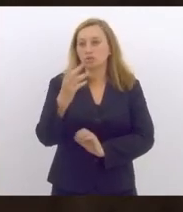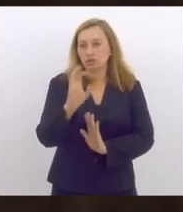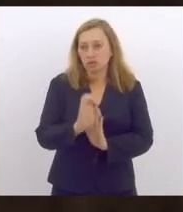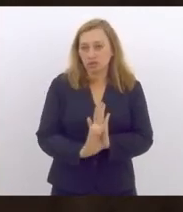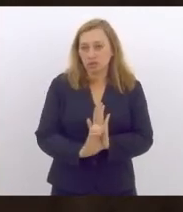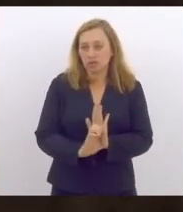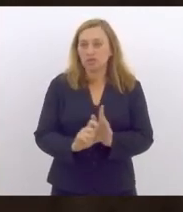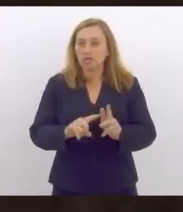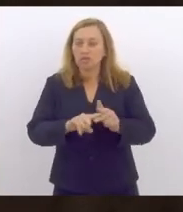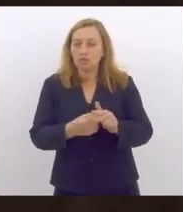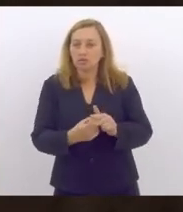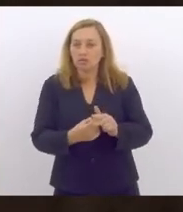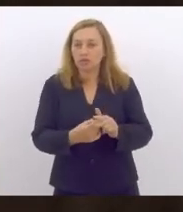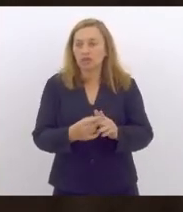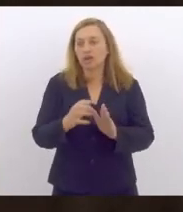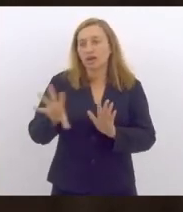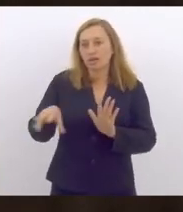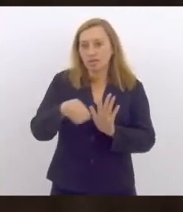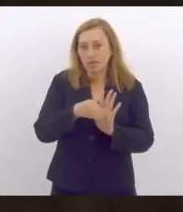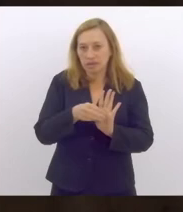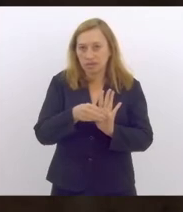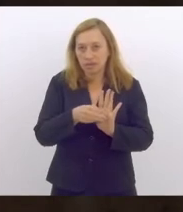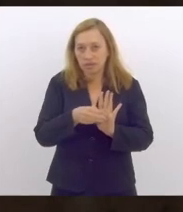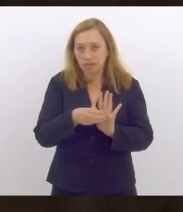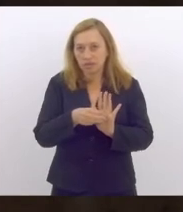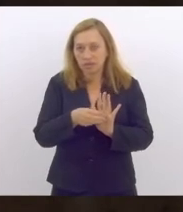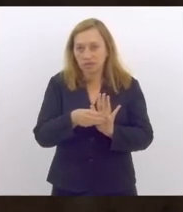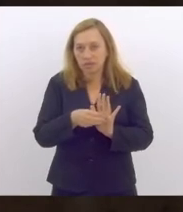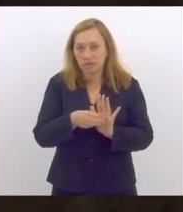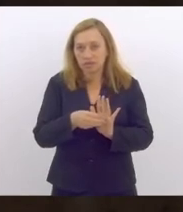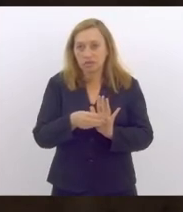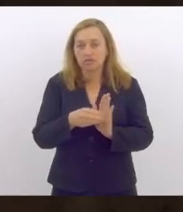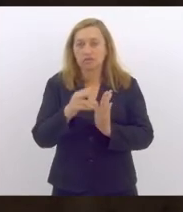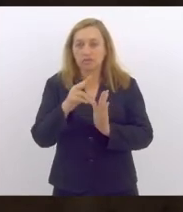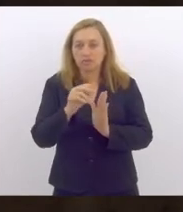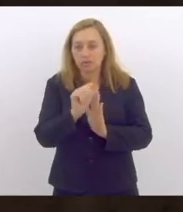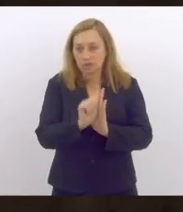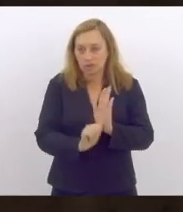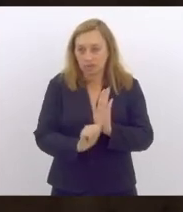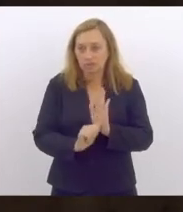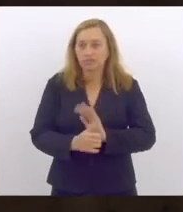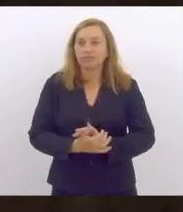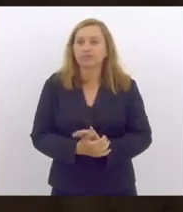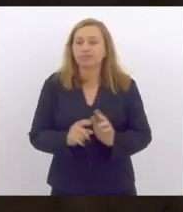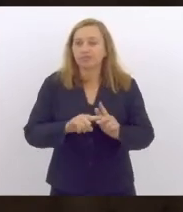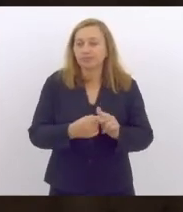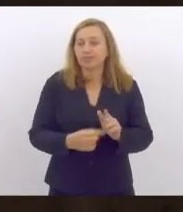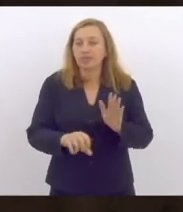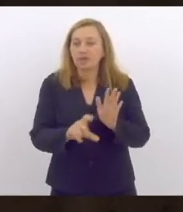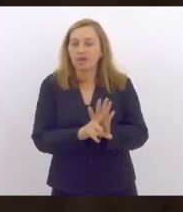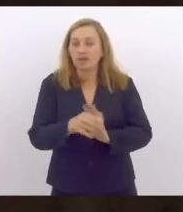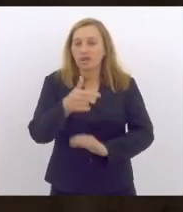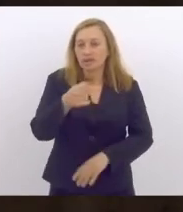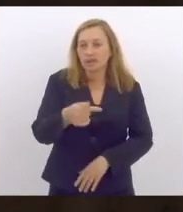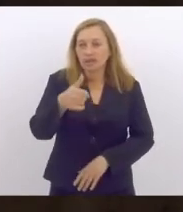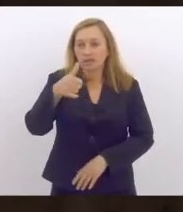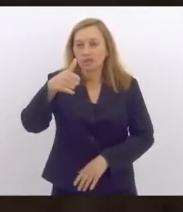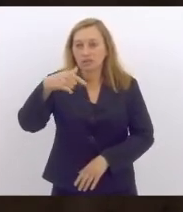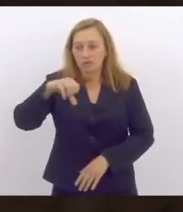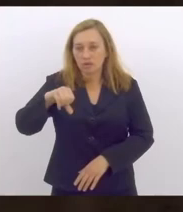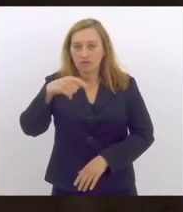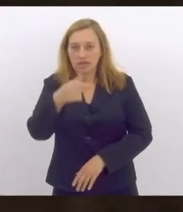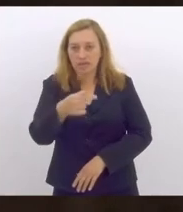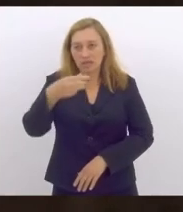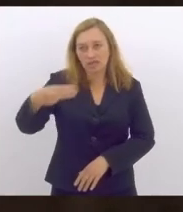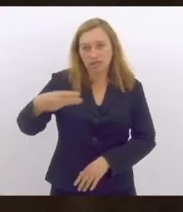emendas, modificando a ementa, que passa a ter a seguinte redação. Altera a lei 7973,